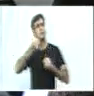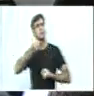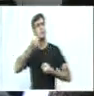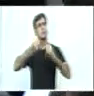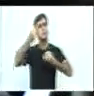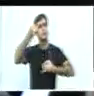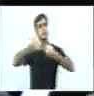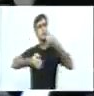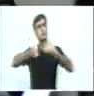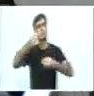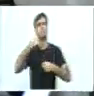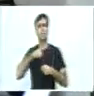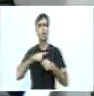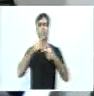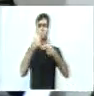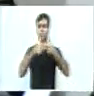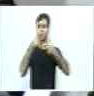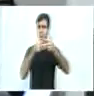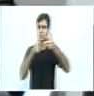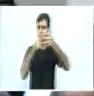o conflito evidenciado,